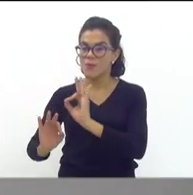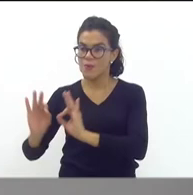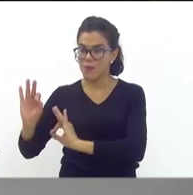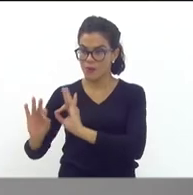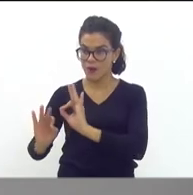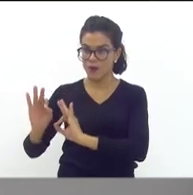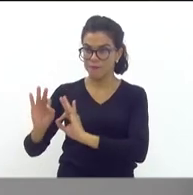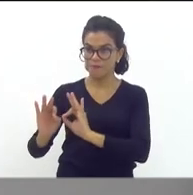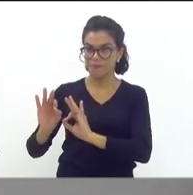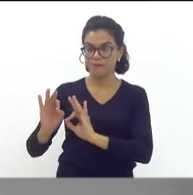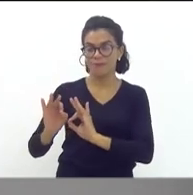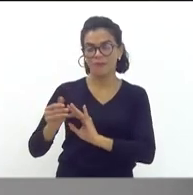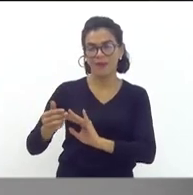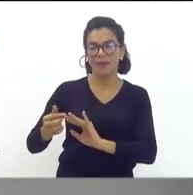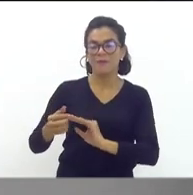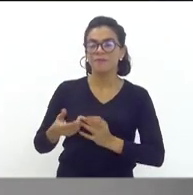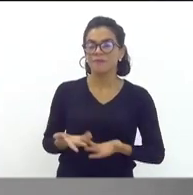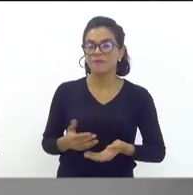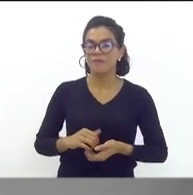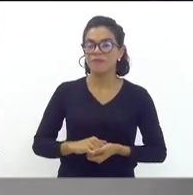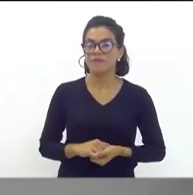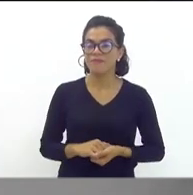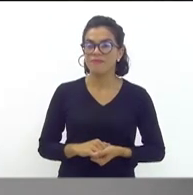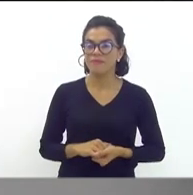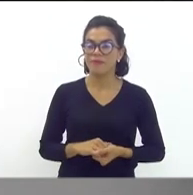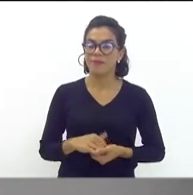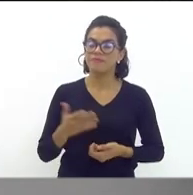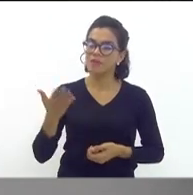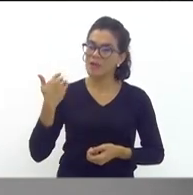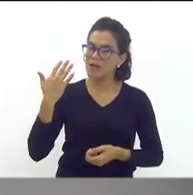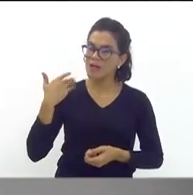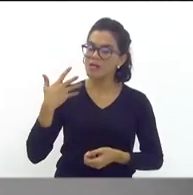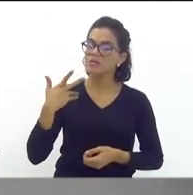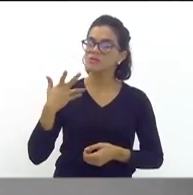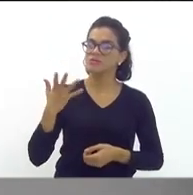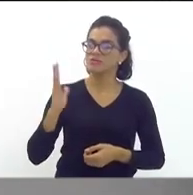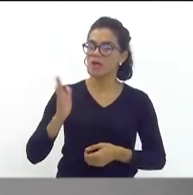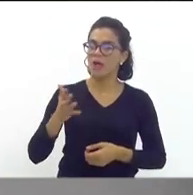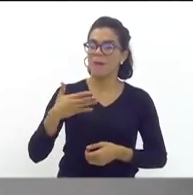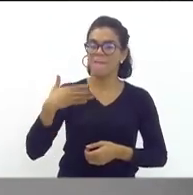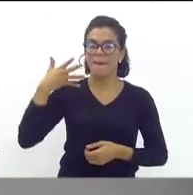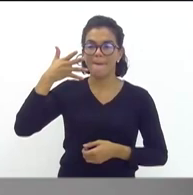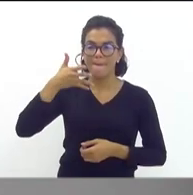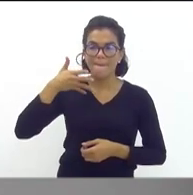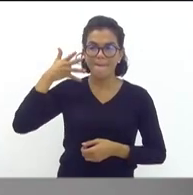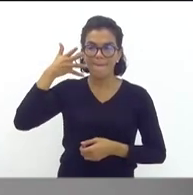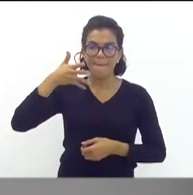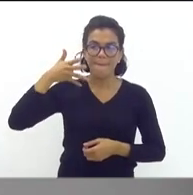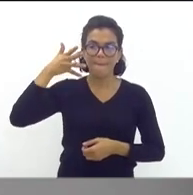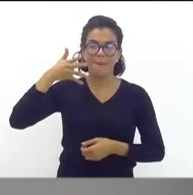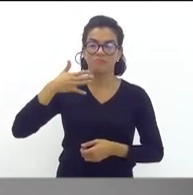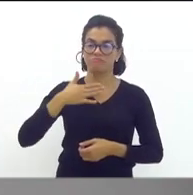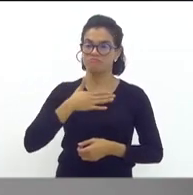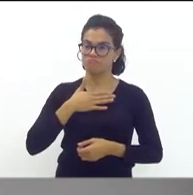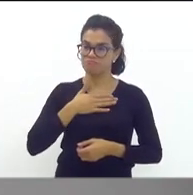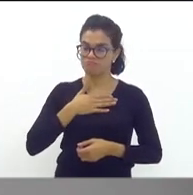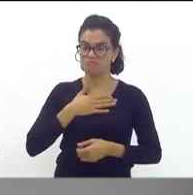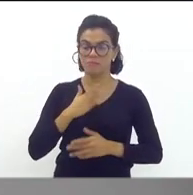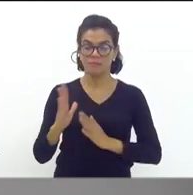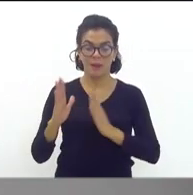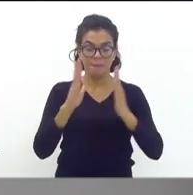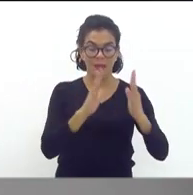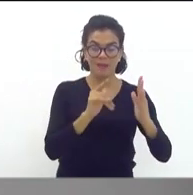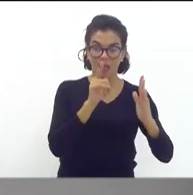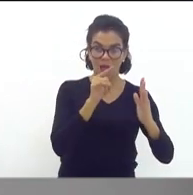desde o início né na na nas falas que eu tenho tido com relação a a parte do